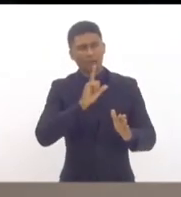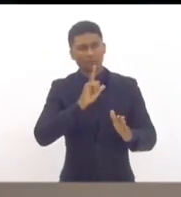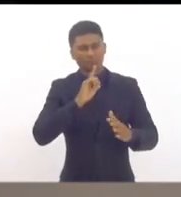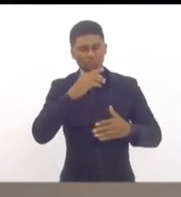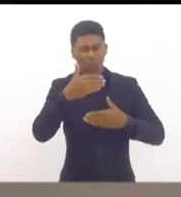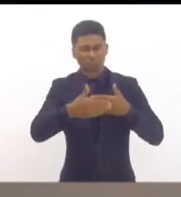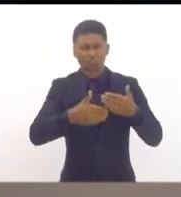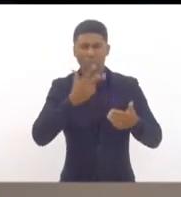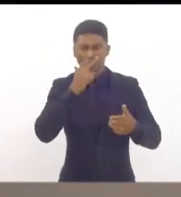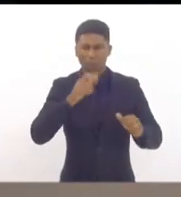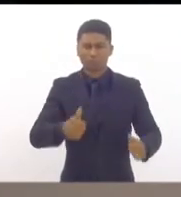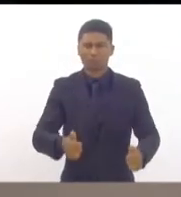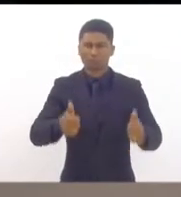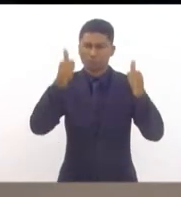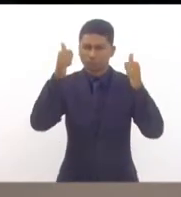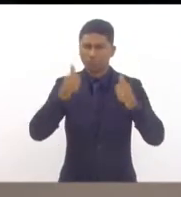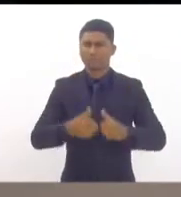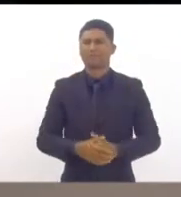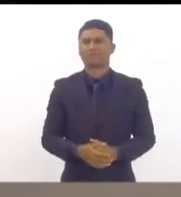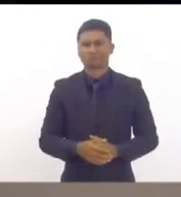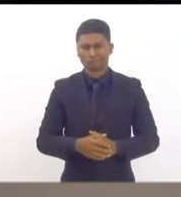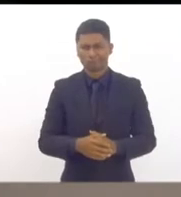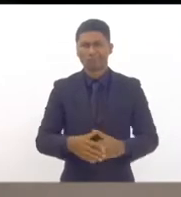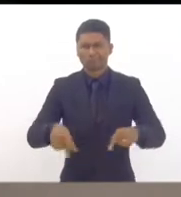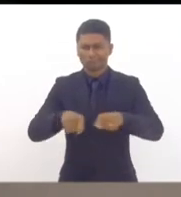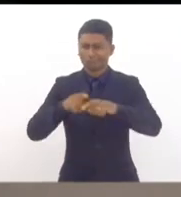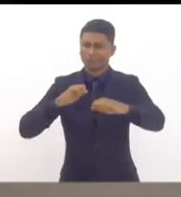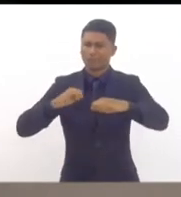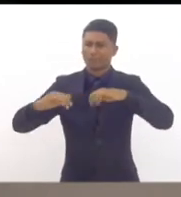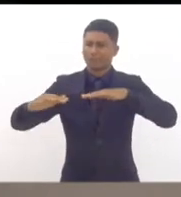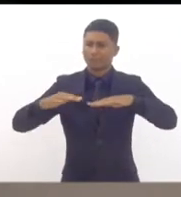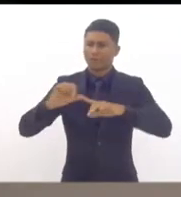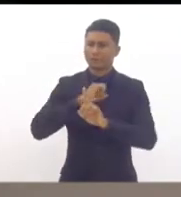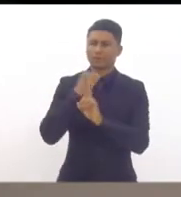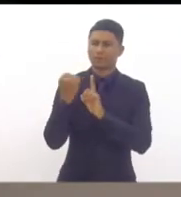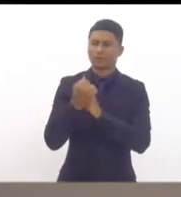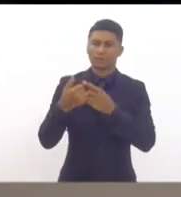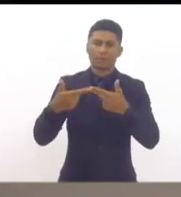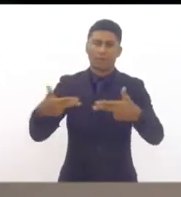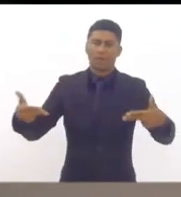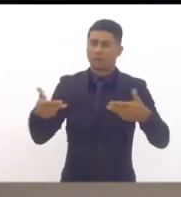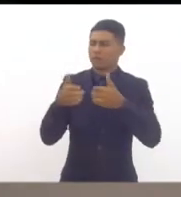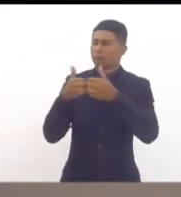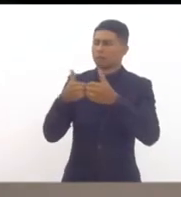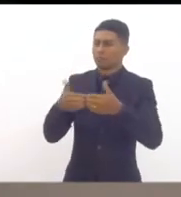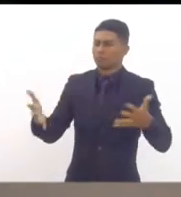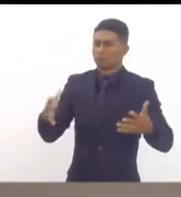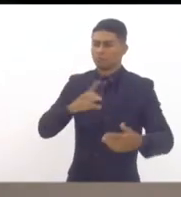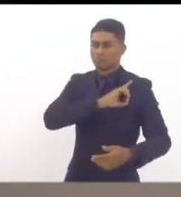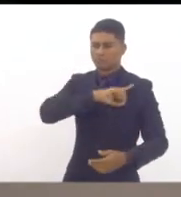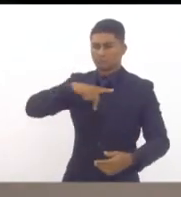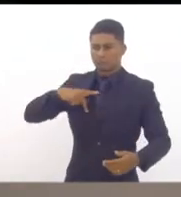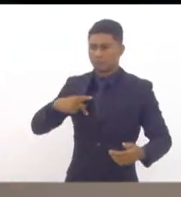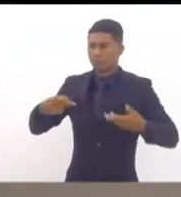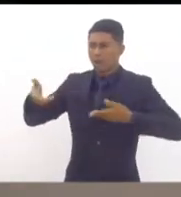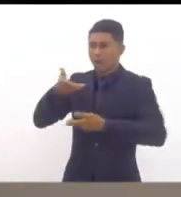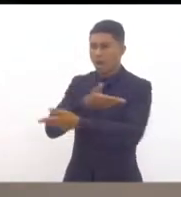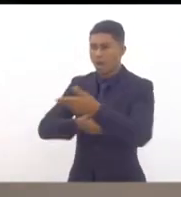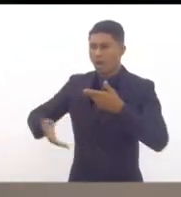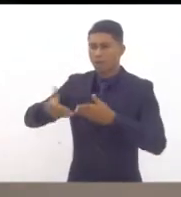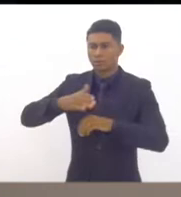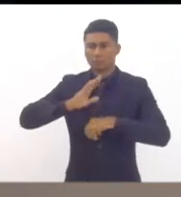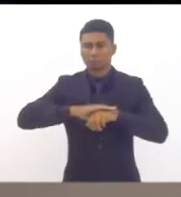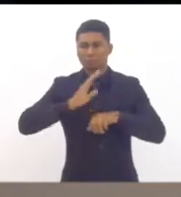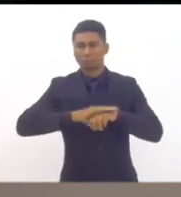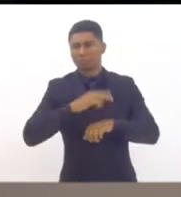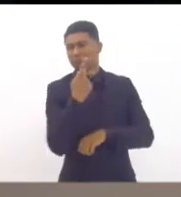Praticamente abriu a Defensoria Pública aos movimentos sociais, a importância que o André tem nesse processo de condução, no processo da ouvidoria externa,